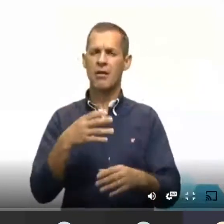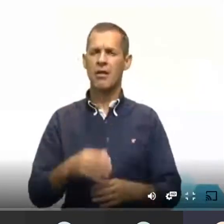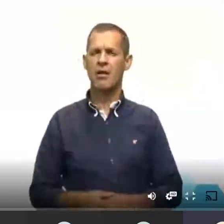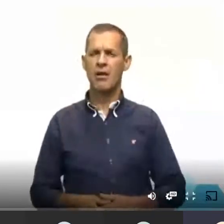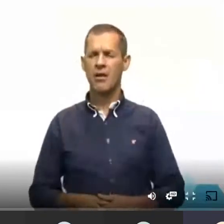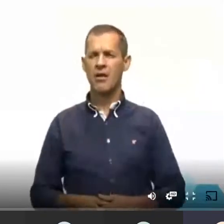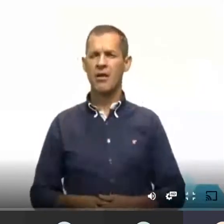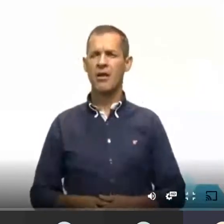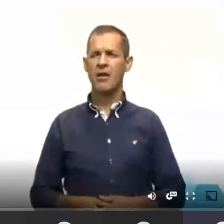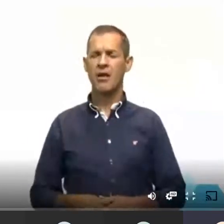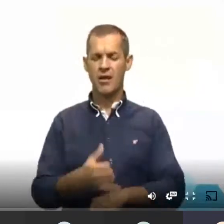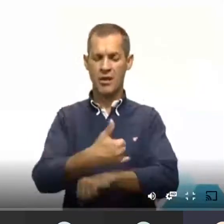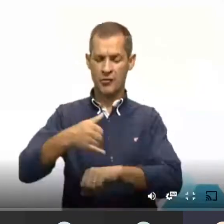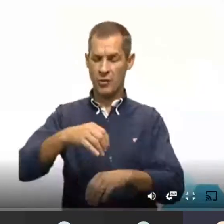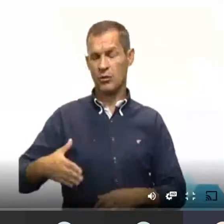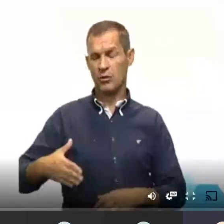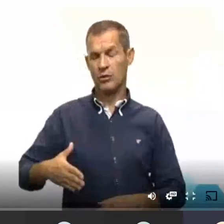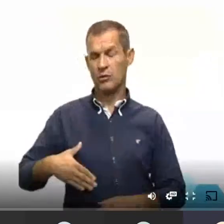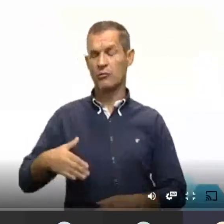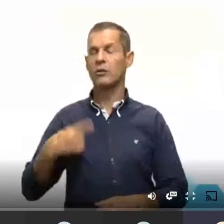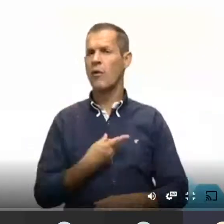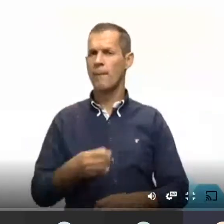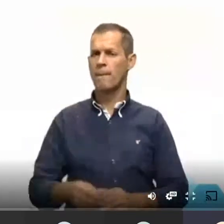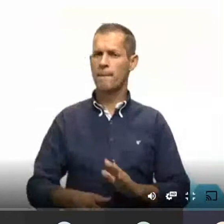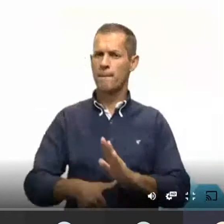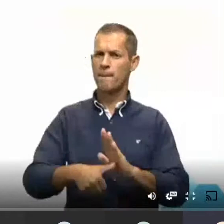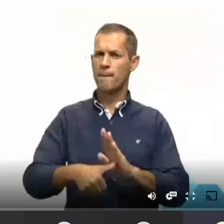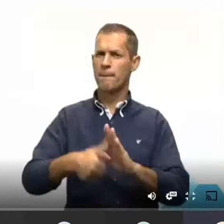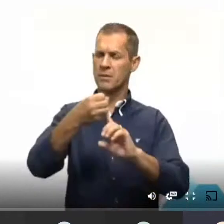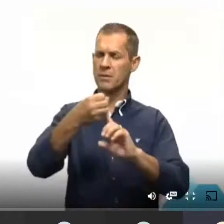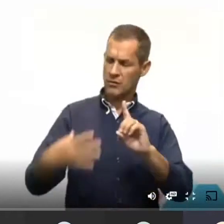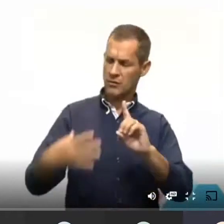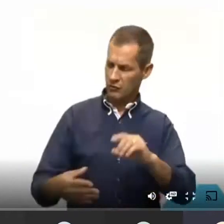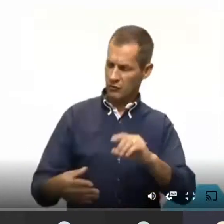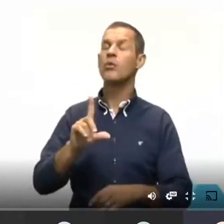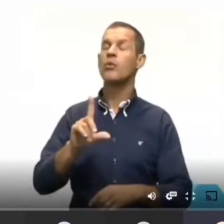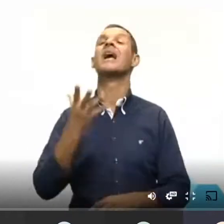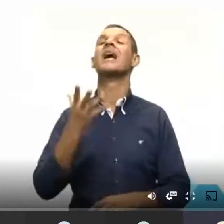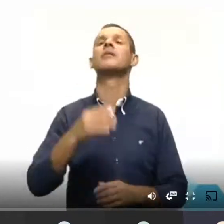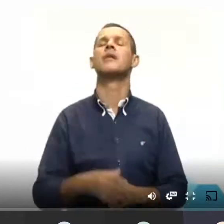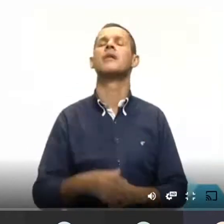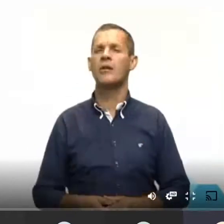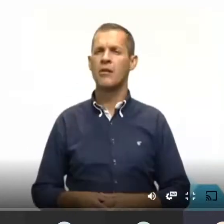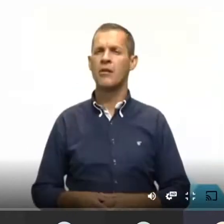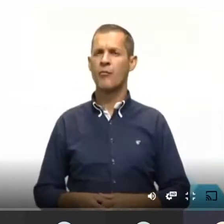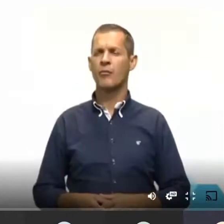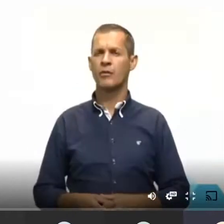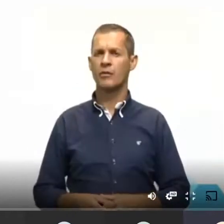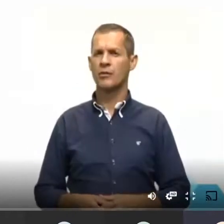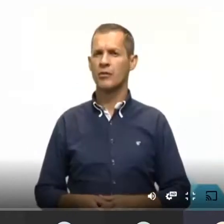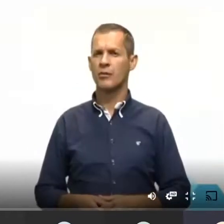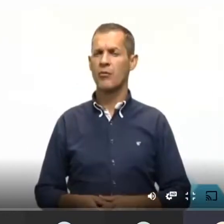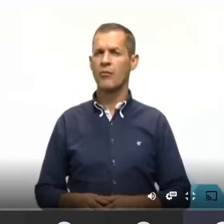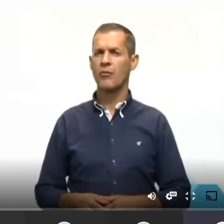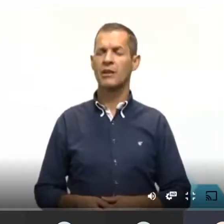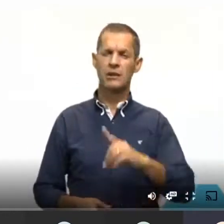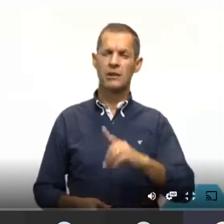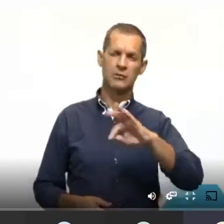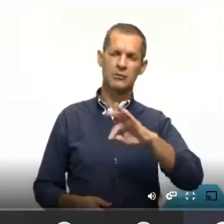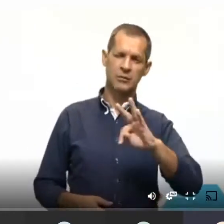acúmulo de gordura, vamos primeiro definir para vocês o que acontece numa dieta normolipídica,